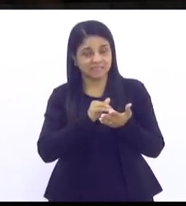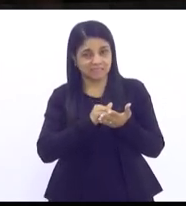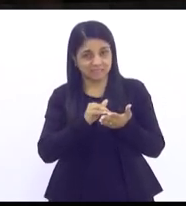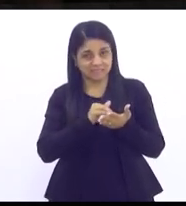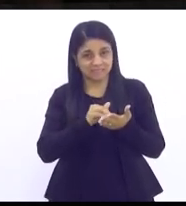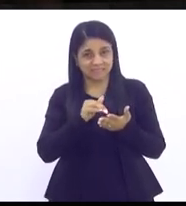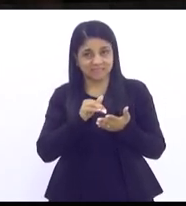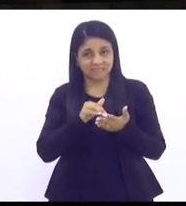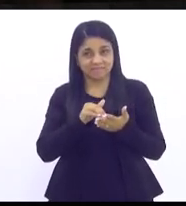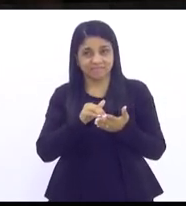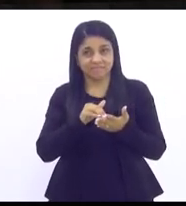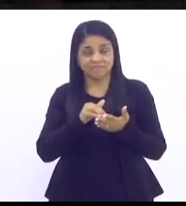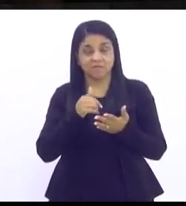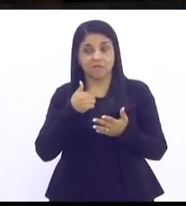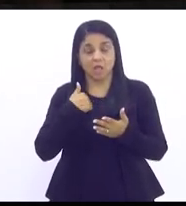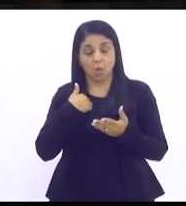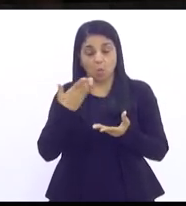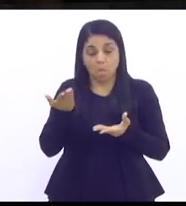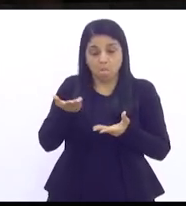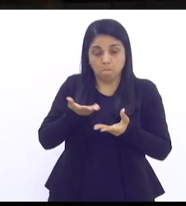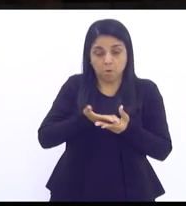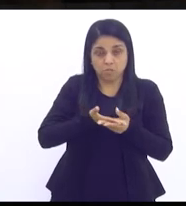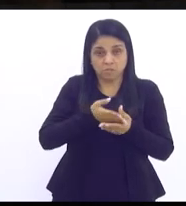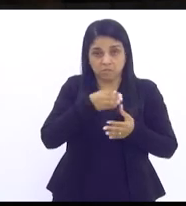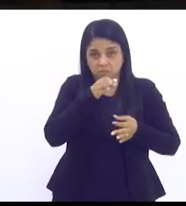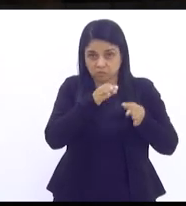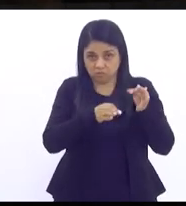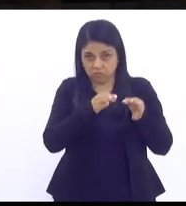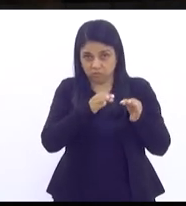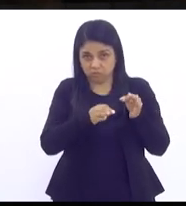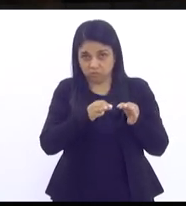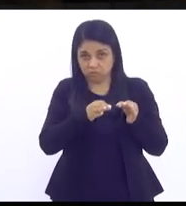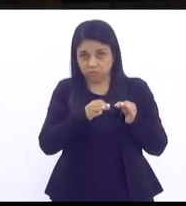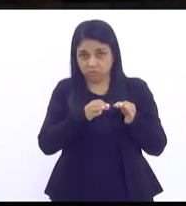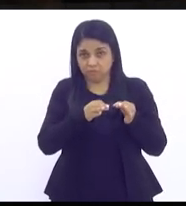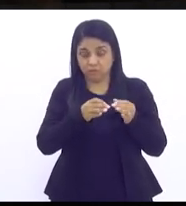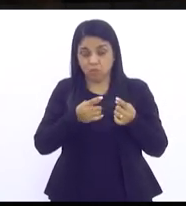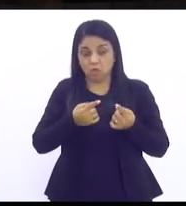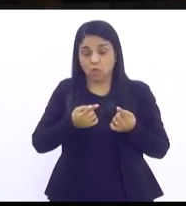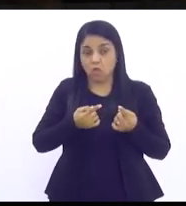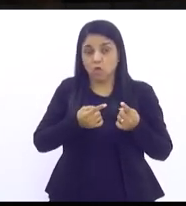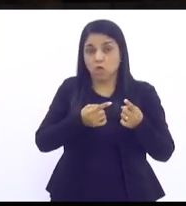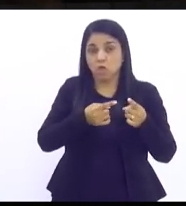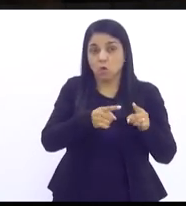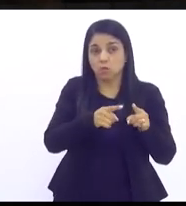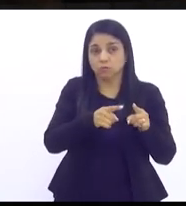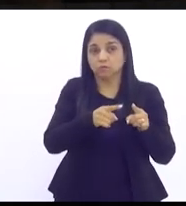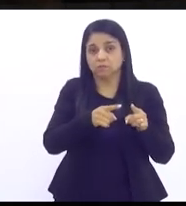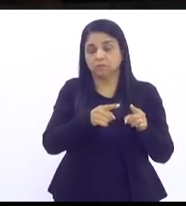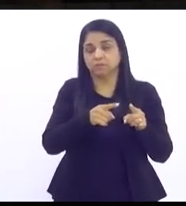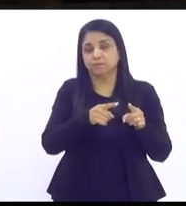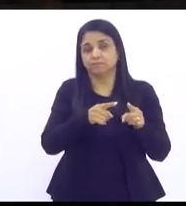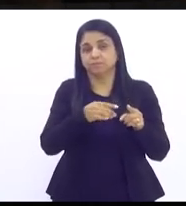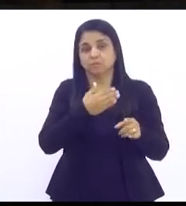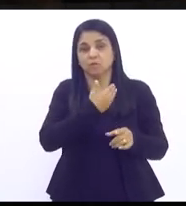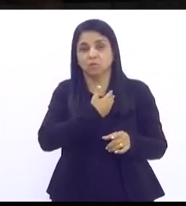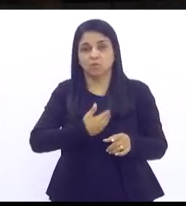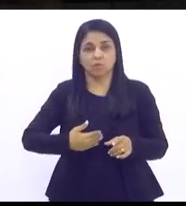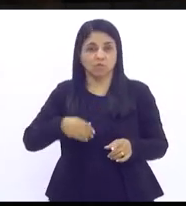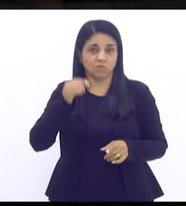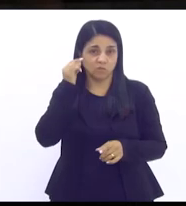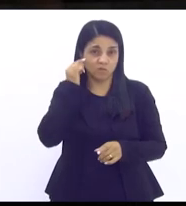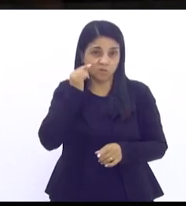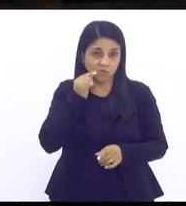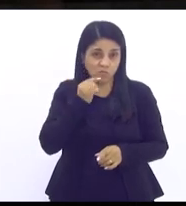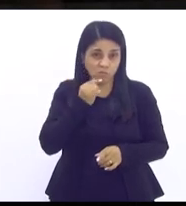Porque eu tinha entrado na justiça quanto uma tese que o governador estava